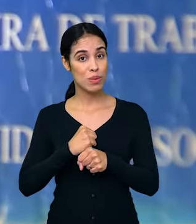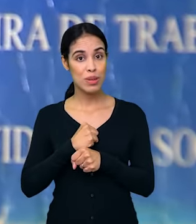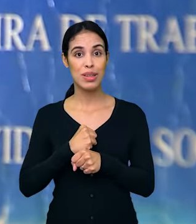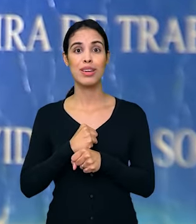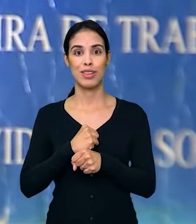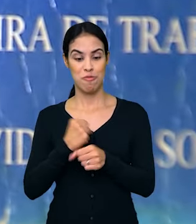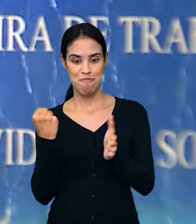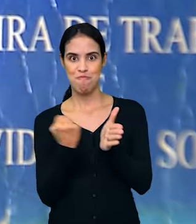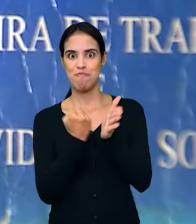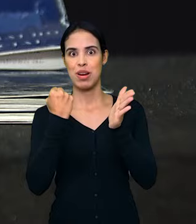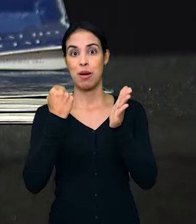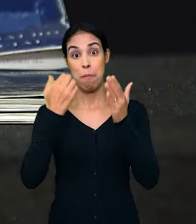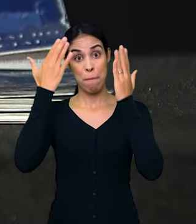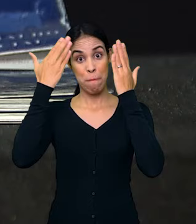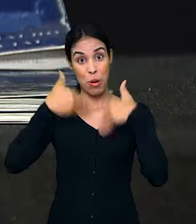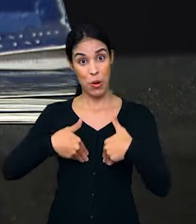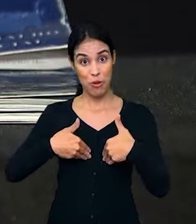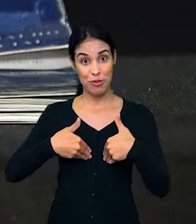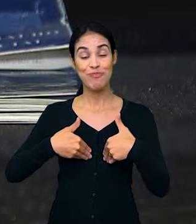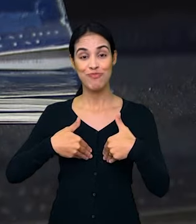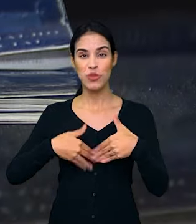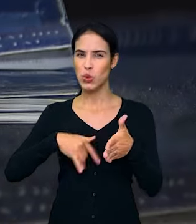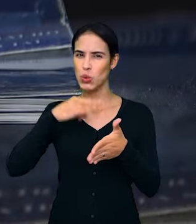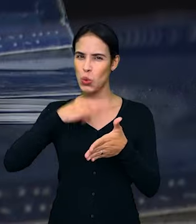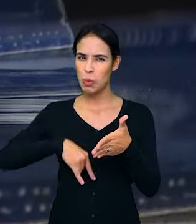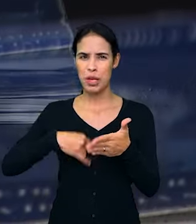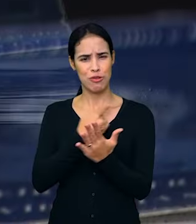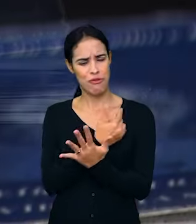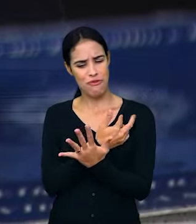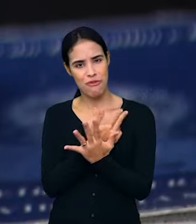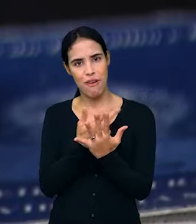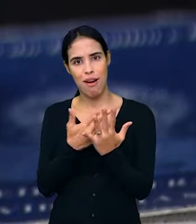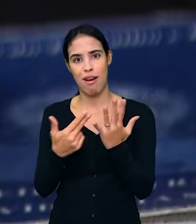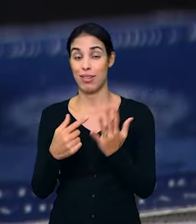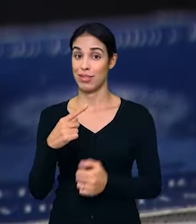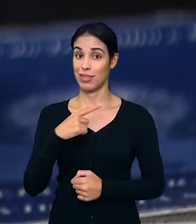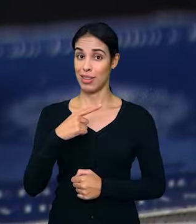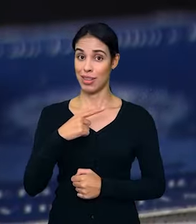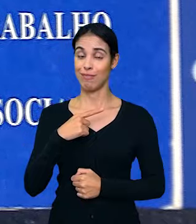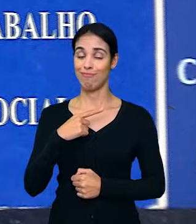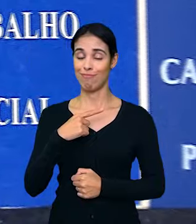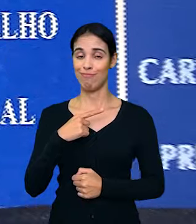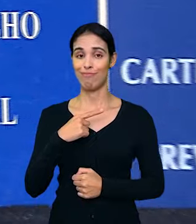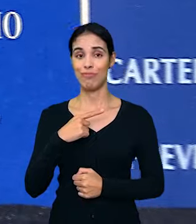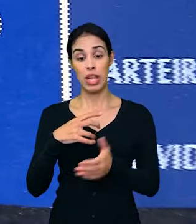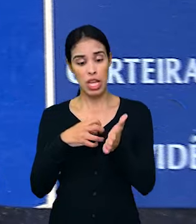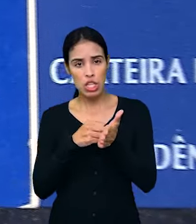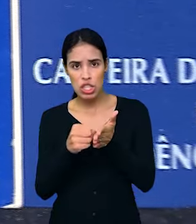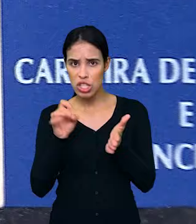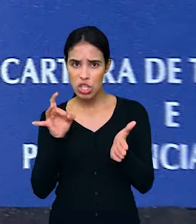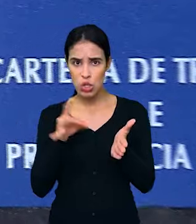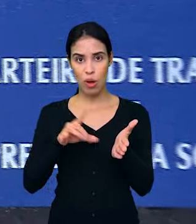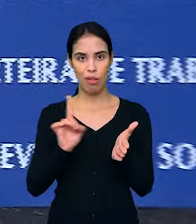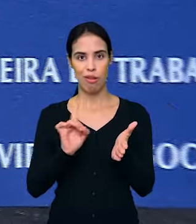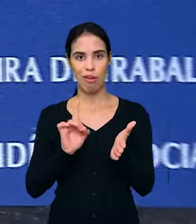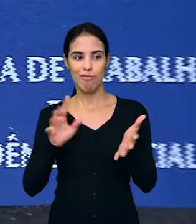55 anos de um símbolo, uma prova, um documento cheio de significados, que mais do que